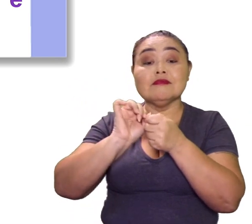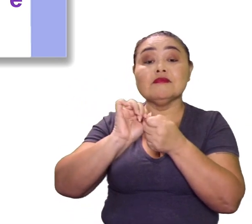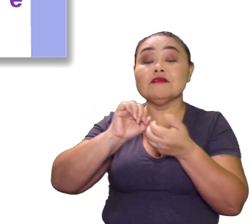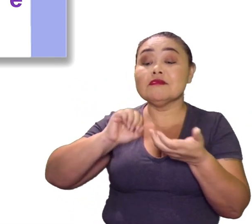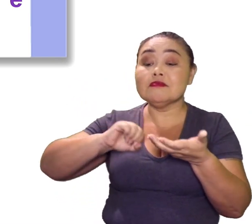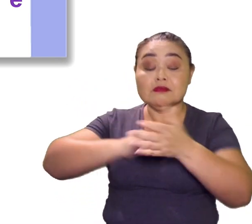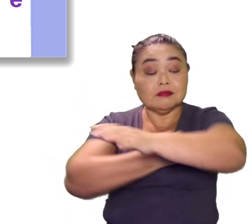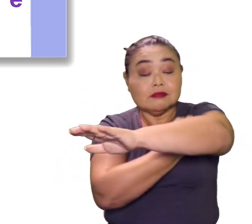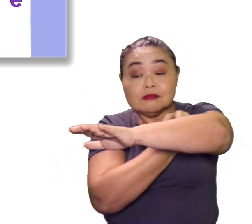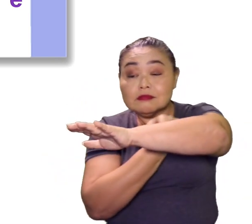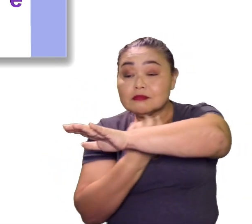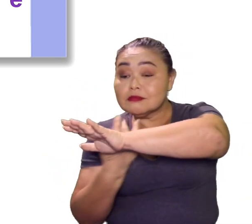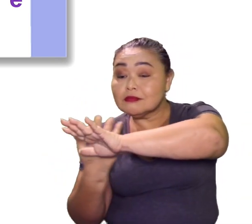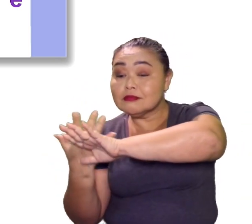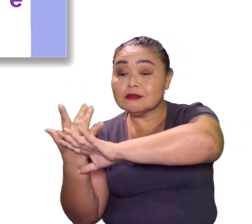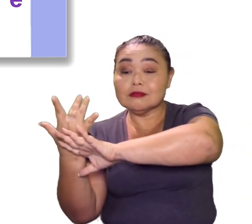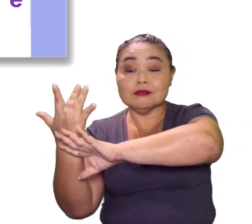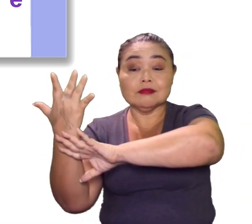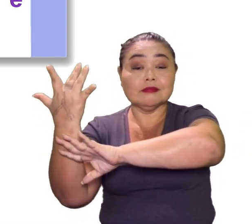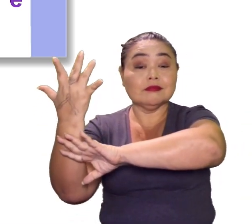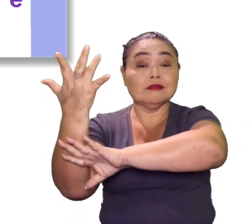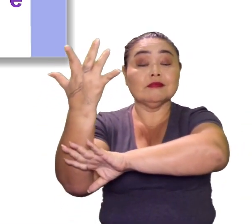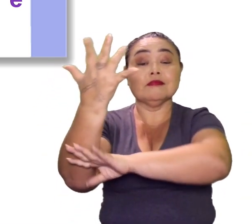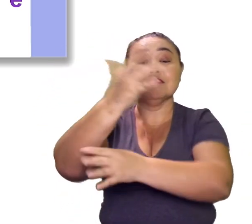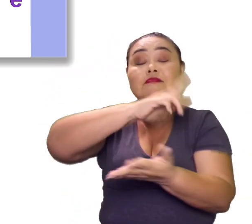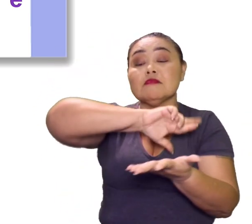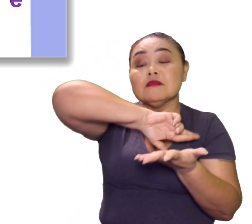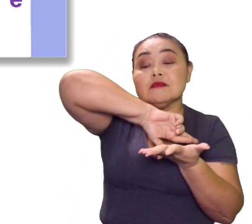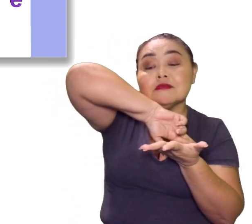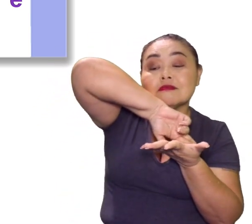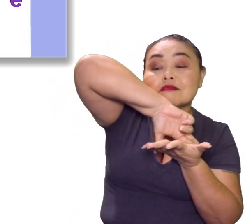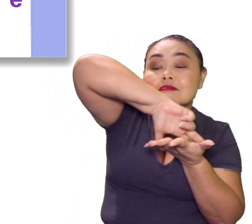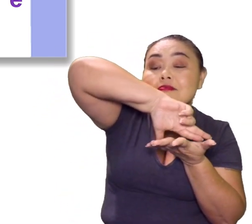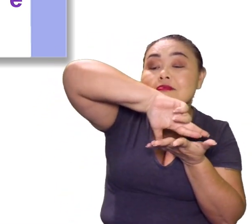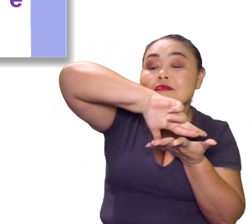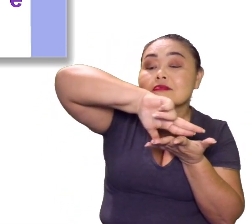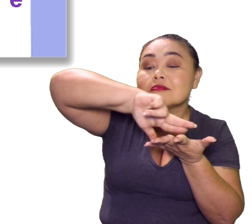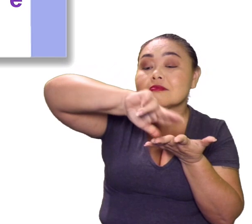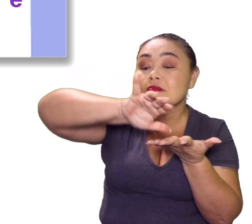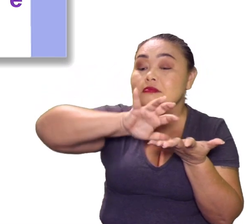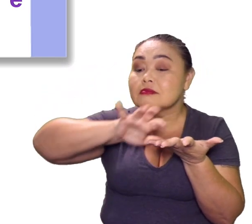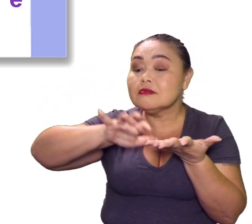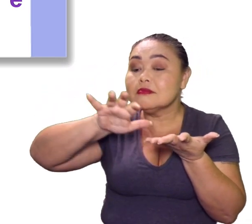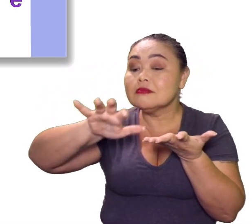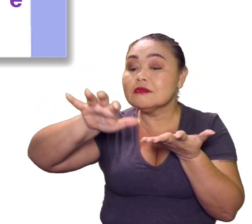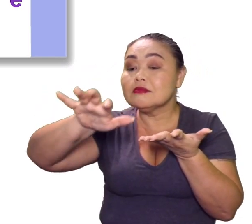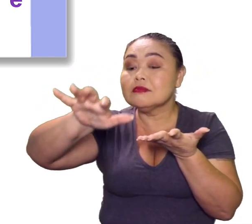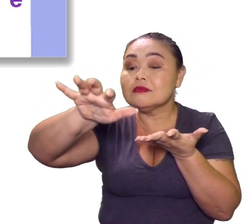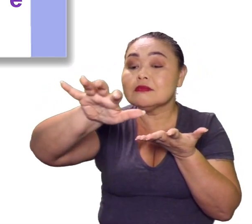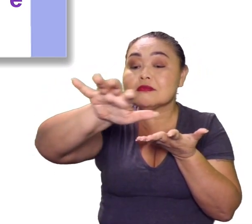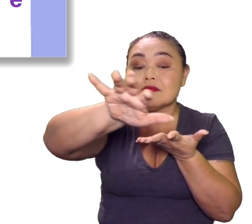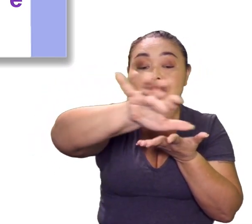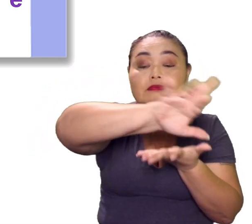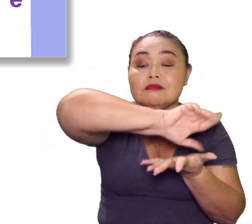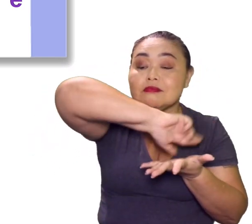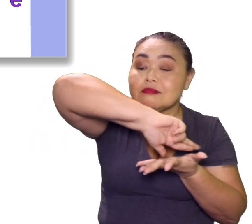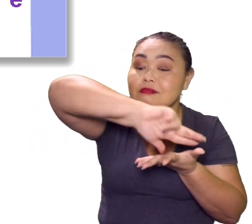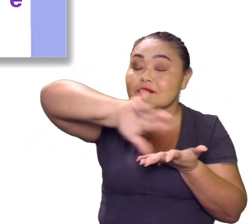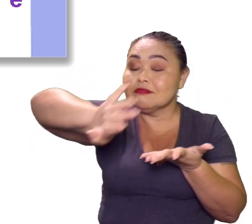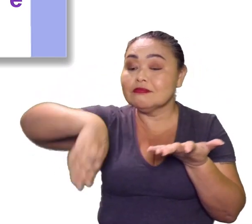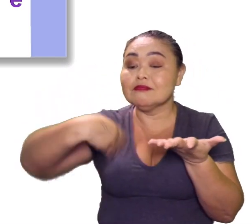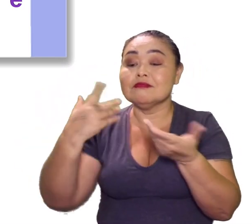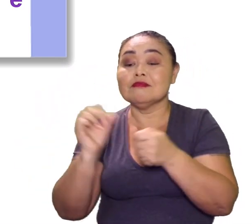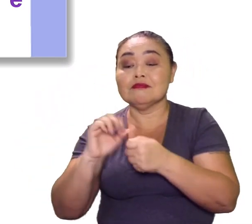meio ambiente, tema geral, e dentro desse tema nós vamos falar sobre a biodiversidade da